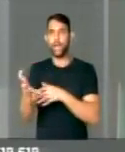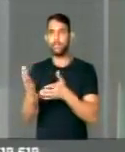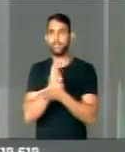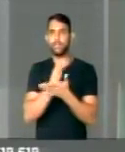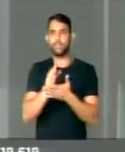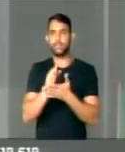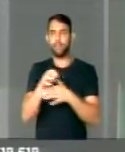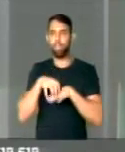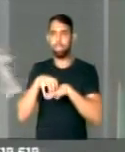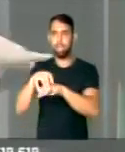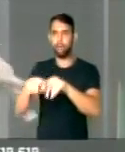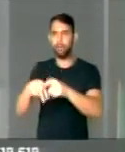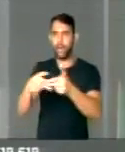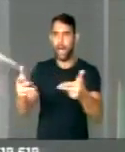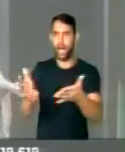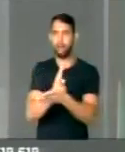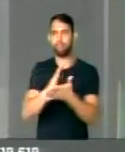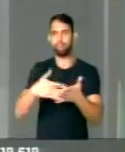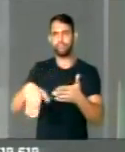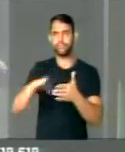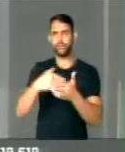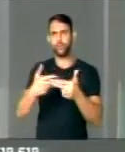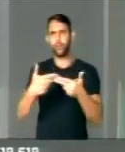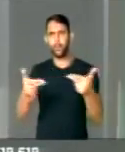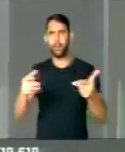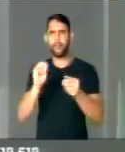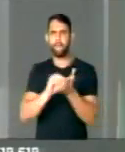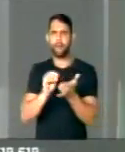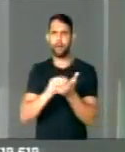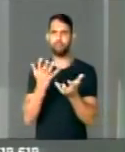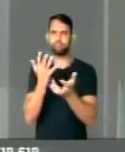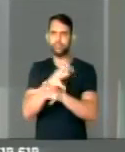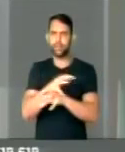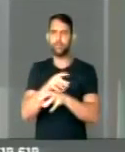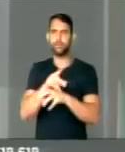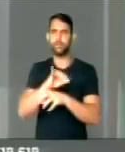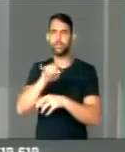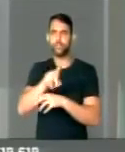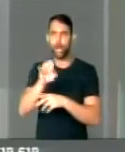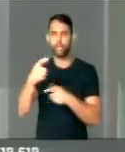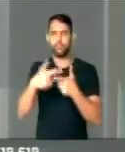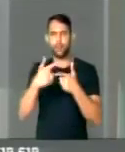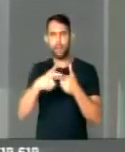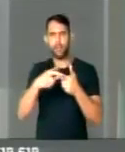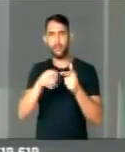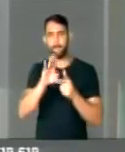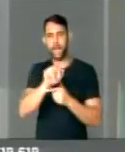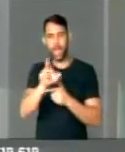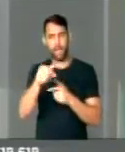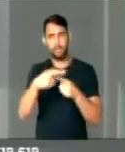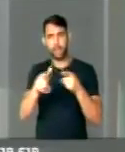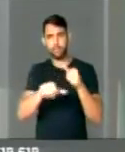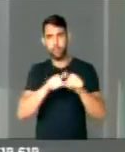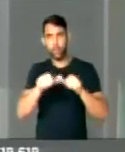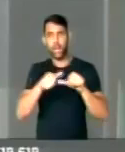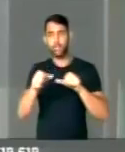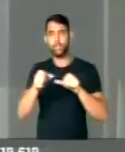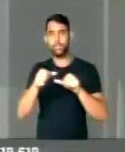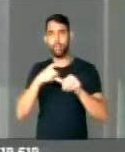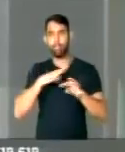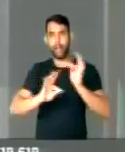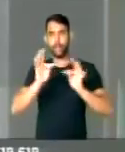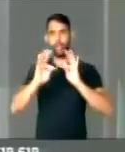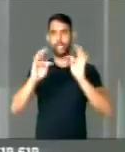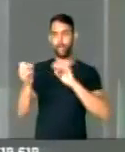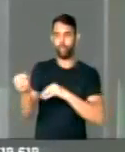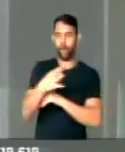de cargas, apesar de toda a crise, da estiagem, do problema que tivemos com a soja, do problema das estradas, mas há um processo de modernização